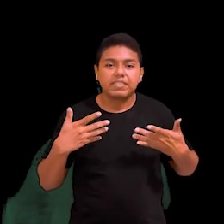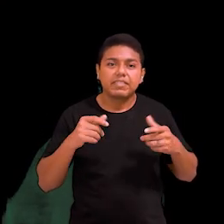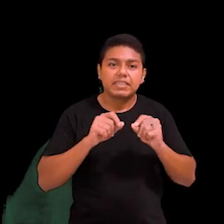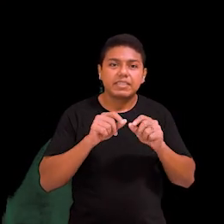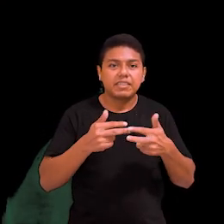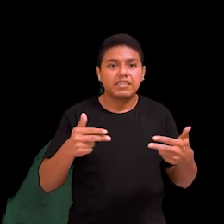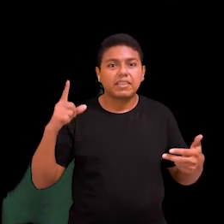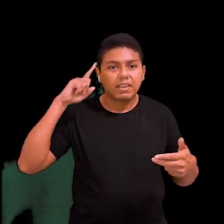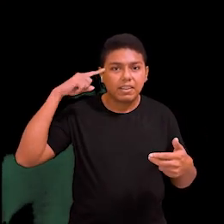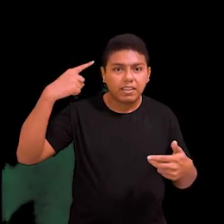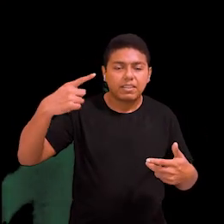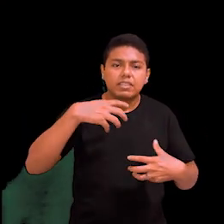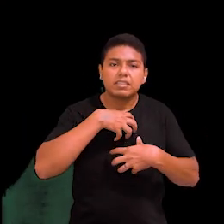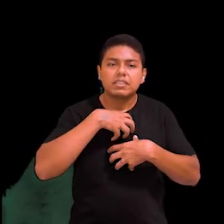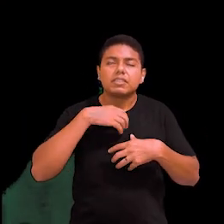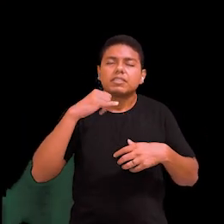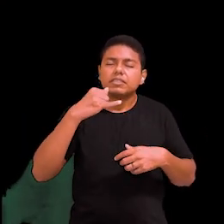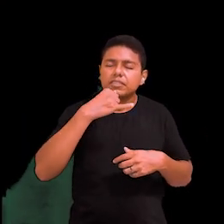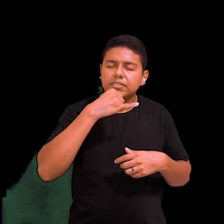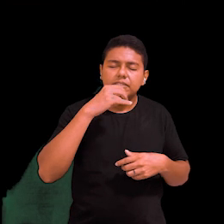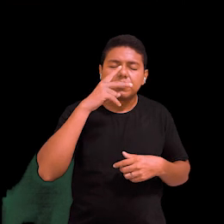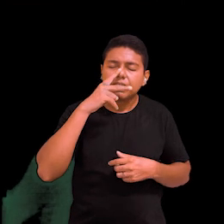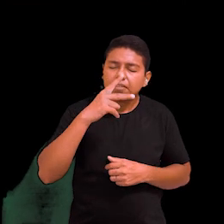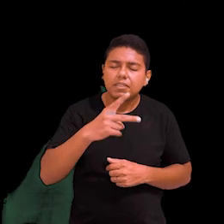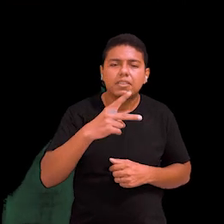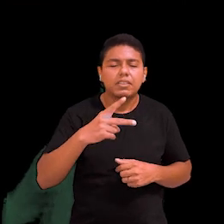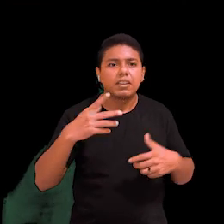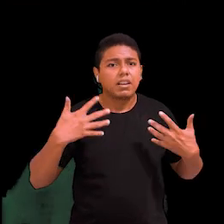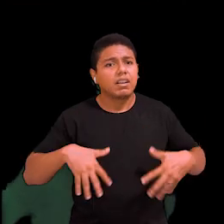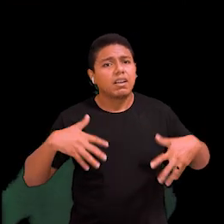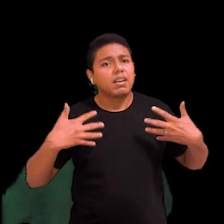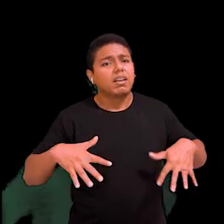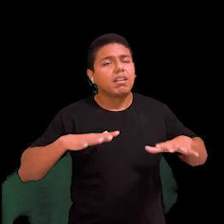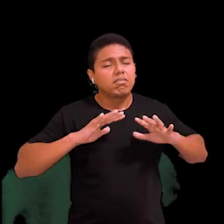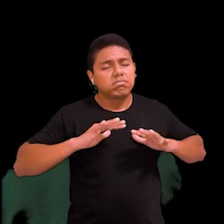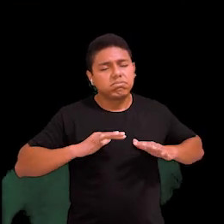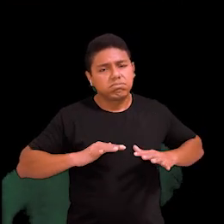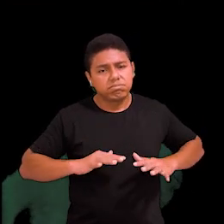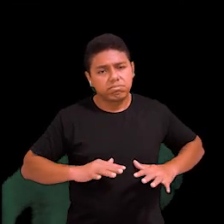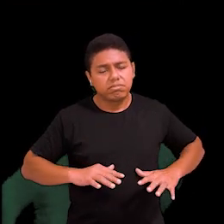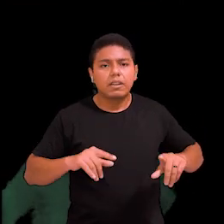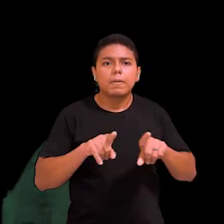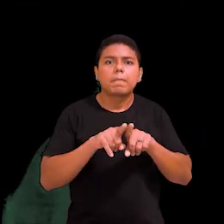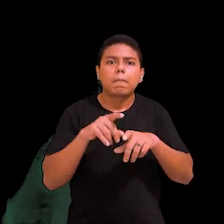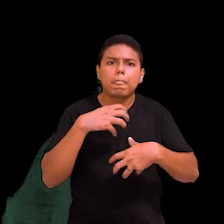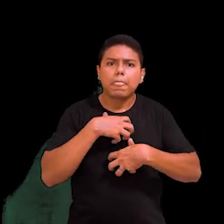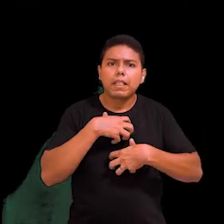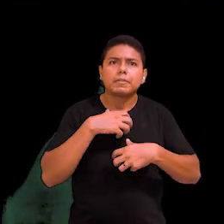ou prazer em atividades diárias, sentimentos intensos de tristeza,